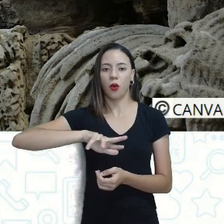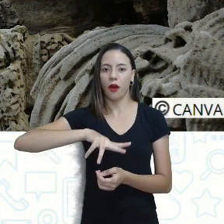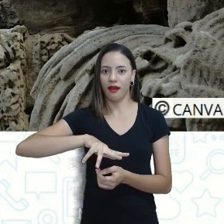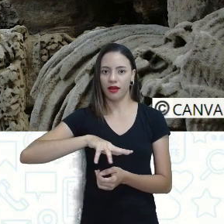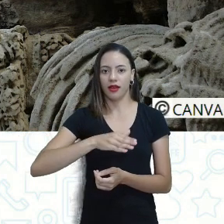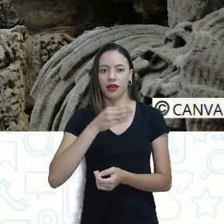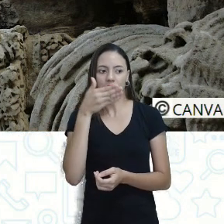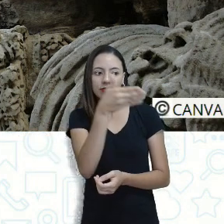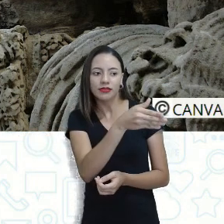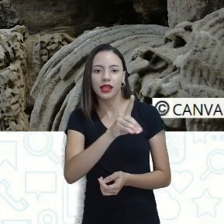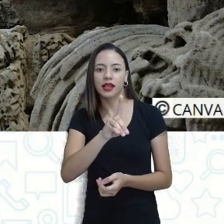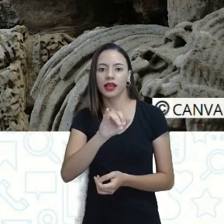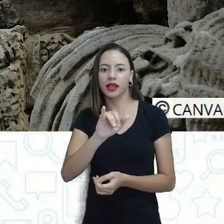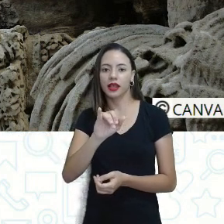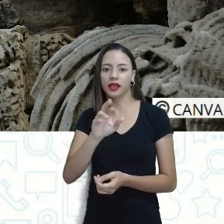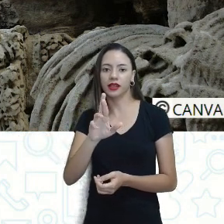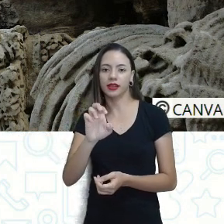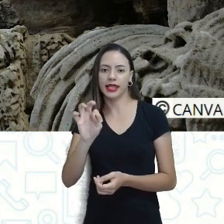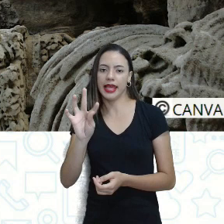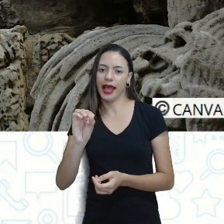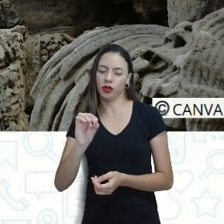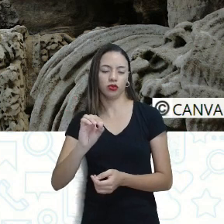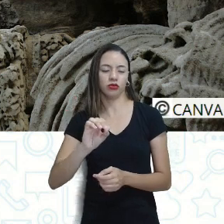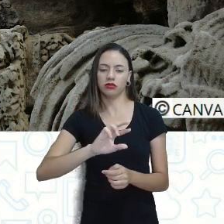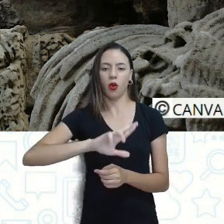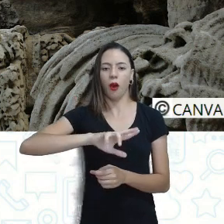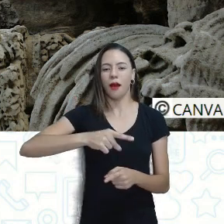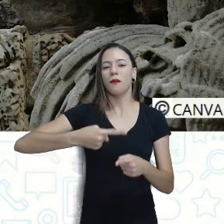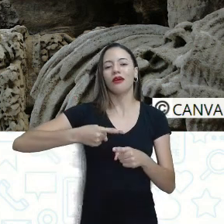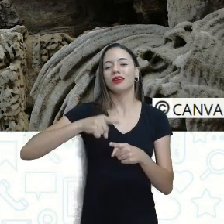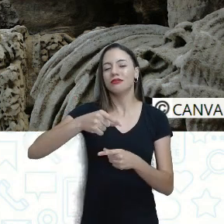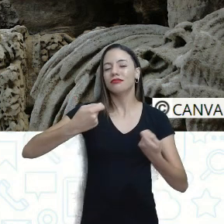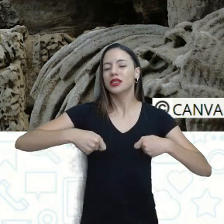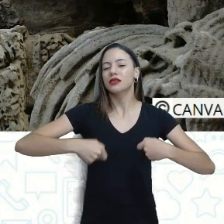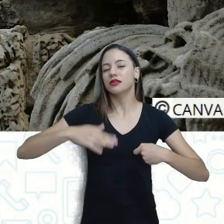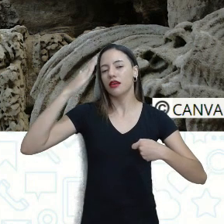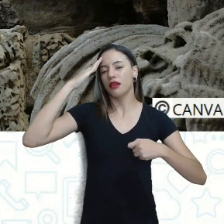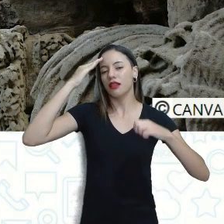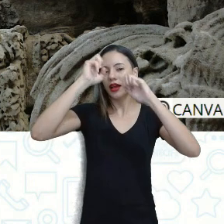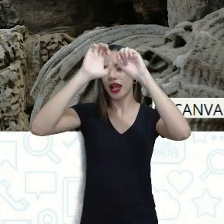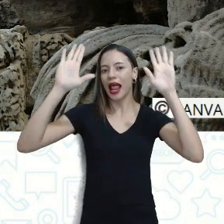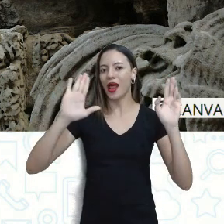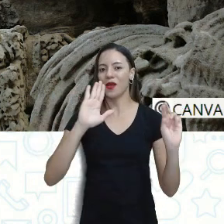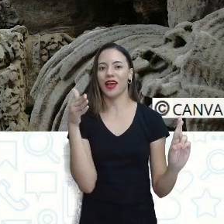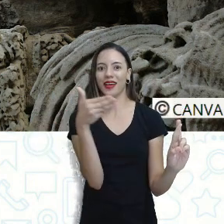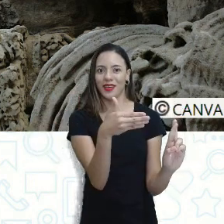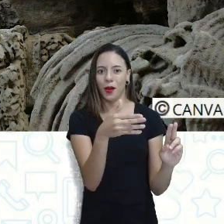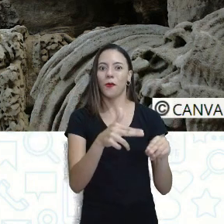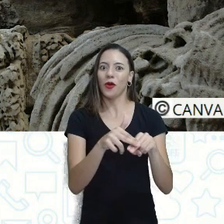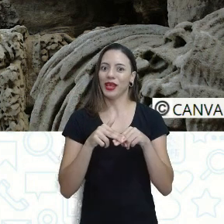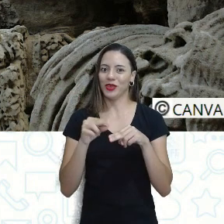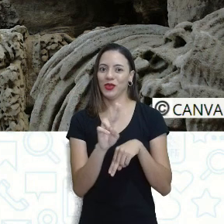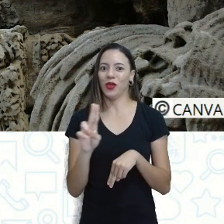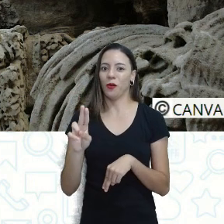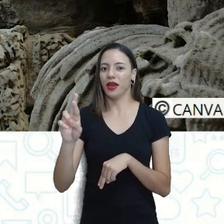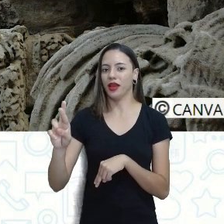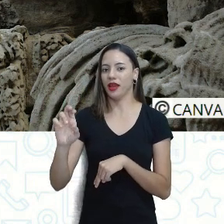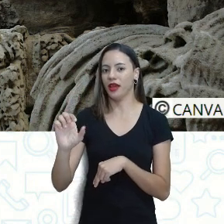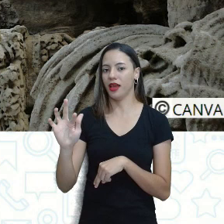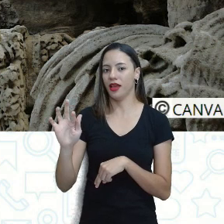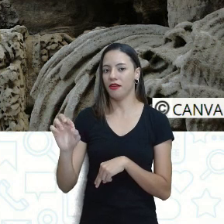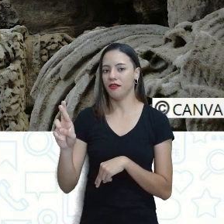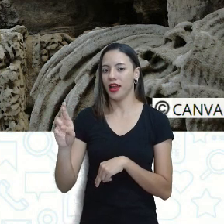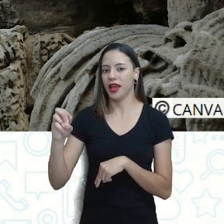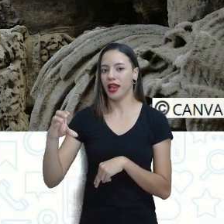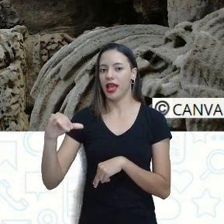aqui você precisa realmente entender as referências, né? Tanto que se chama referência. Você precisa entender de onde